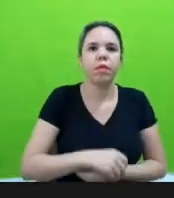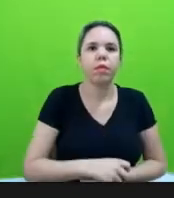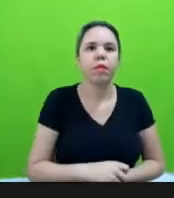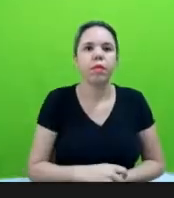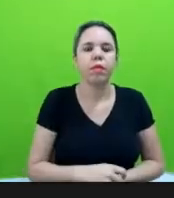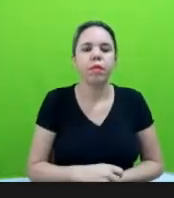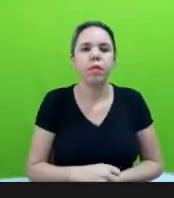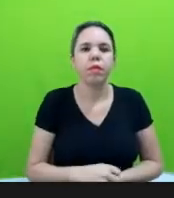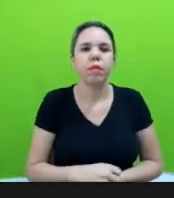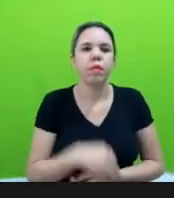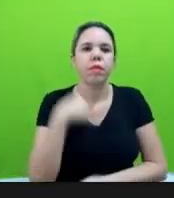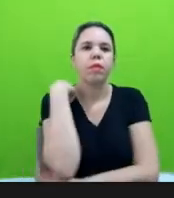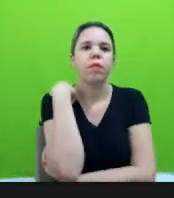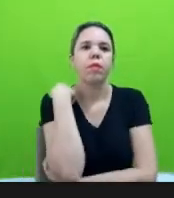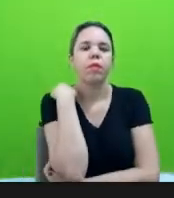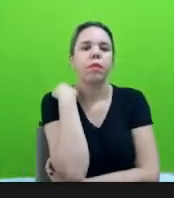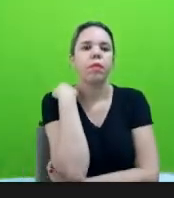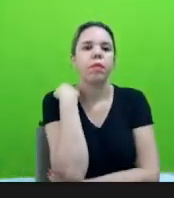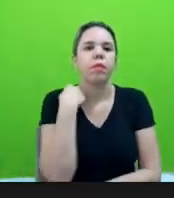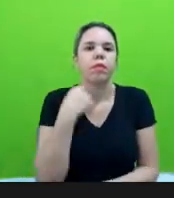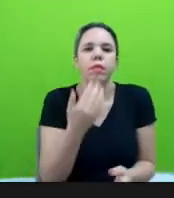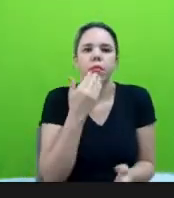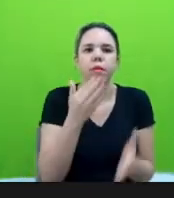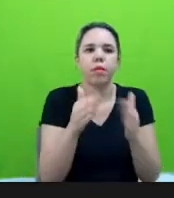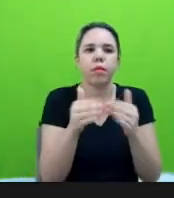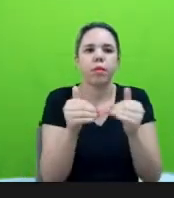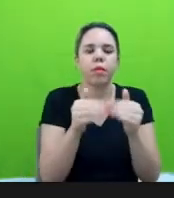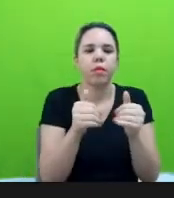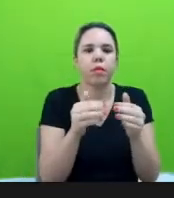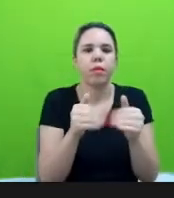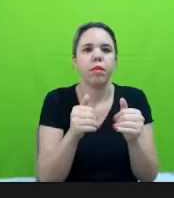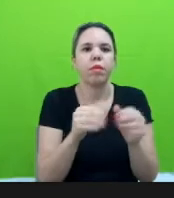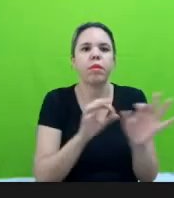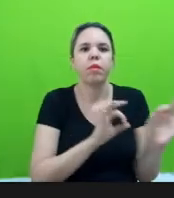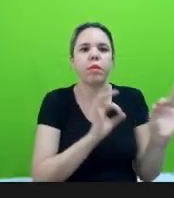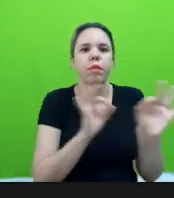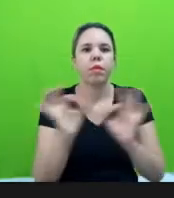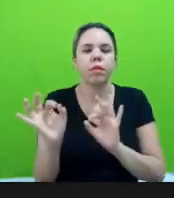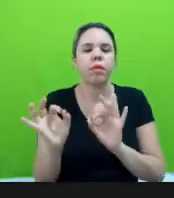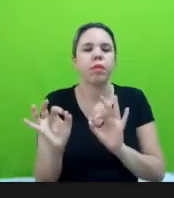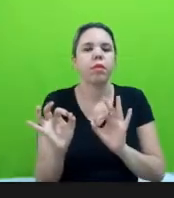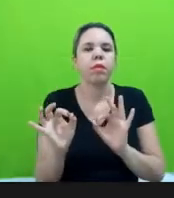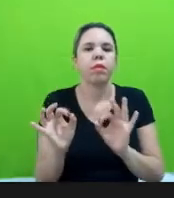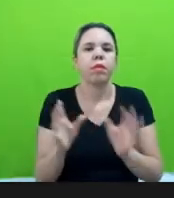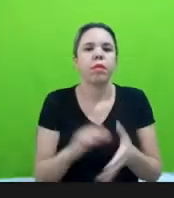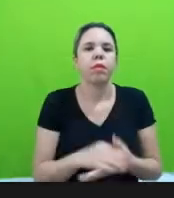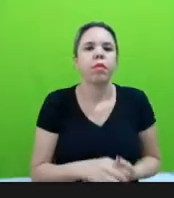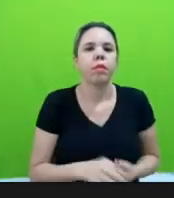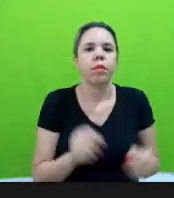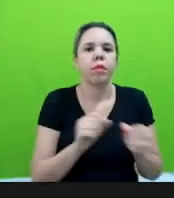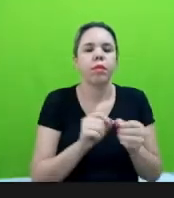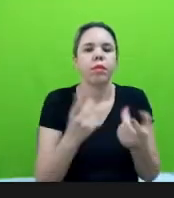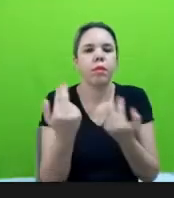delas é fazer alguns pedidos em que a gente acompanhe. Então,